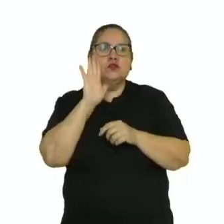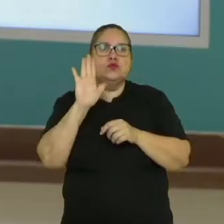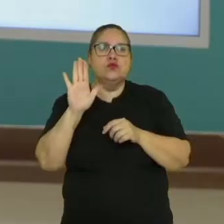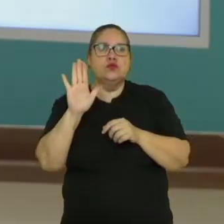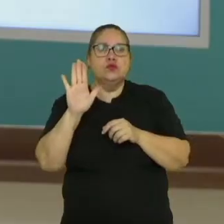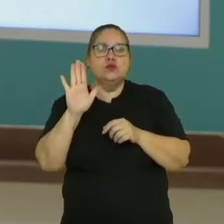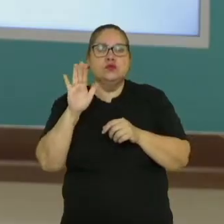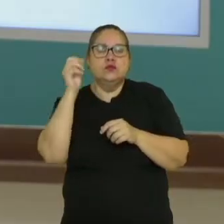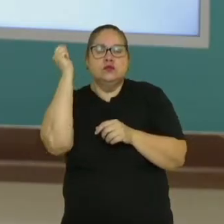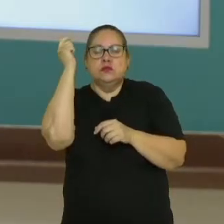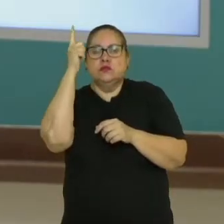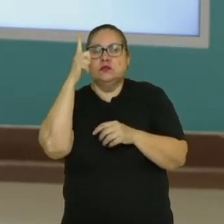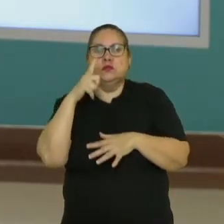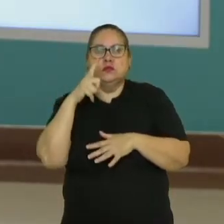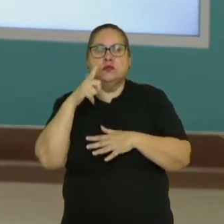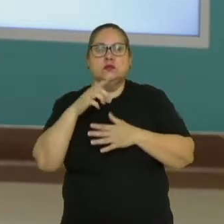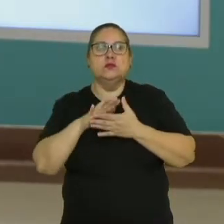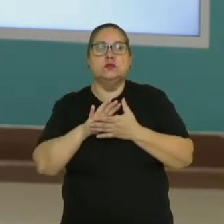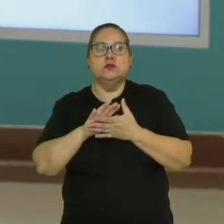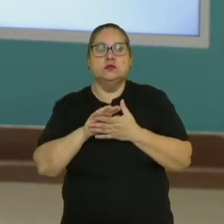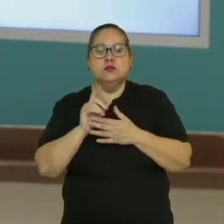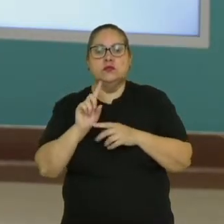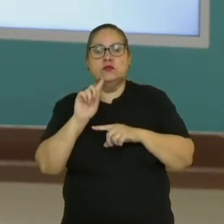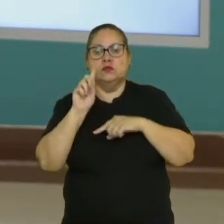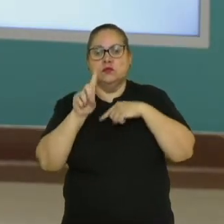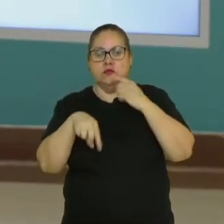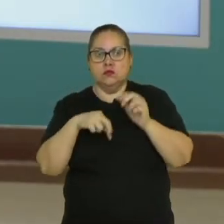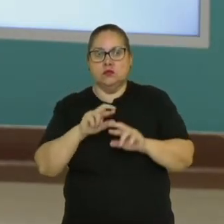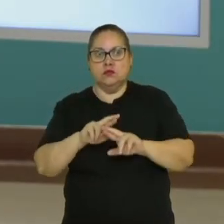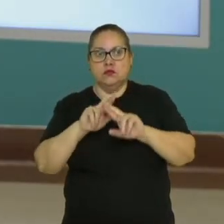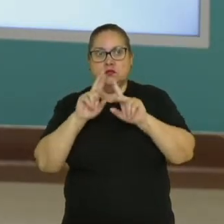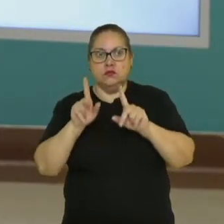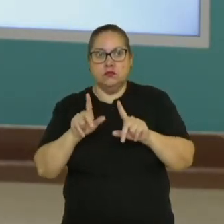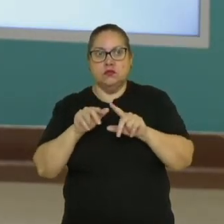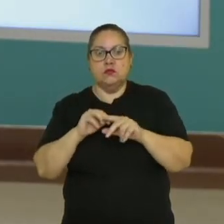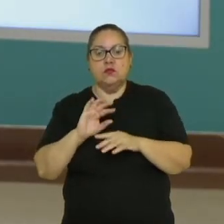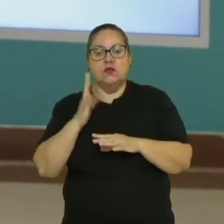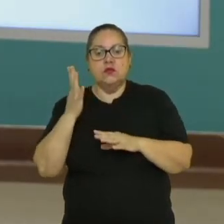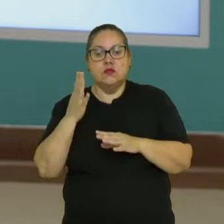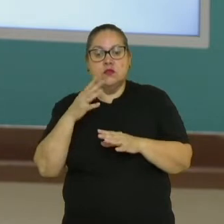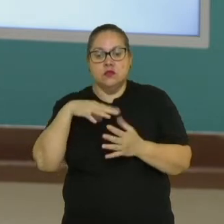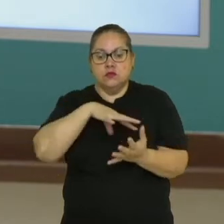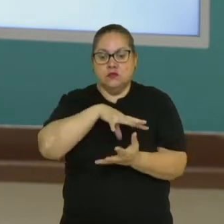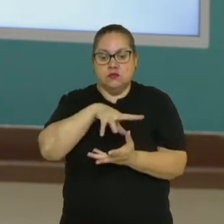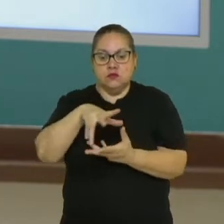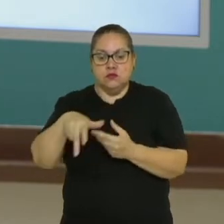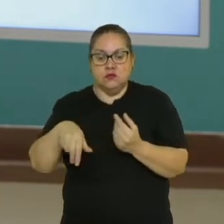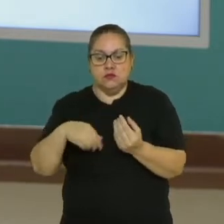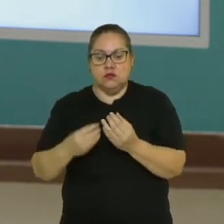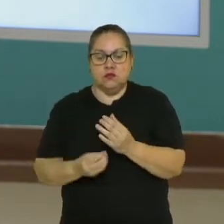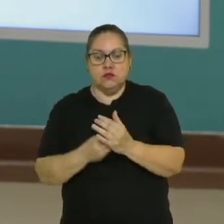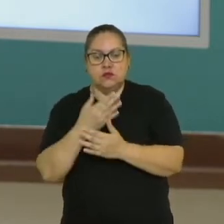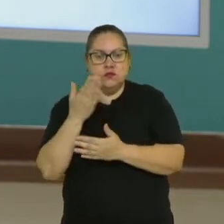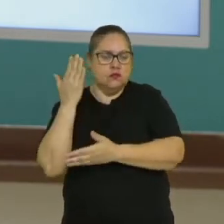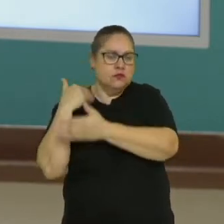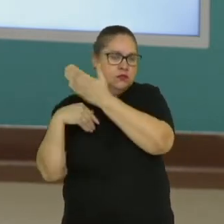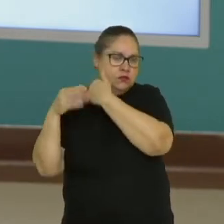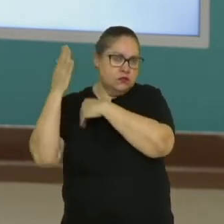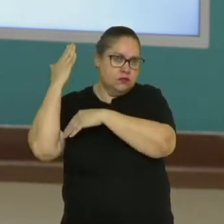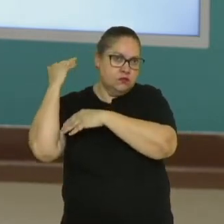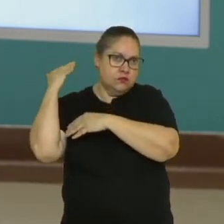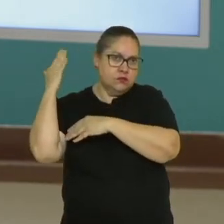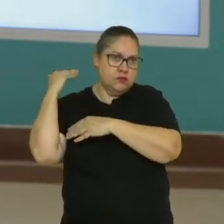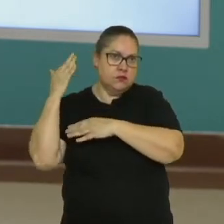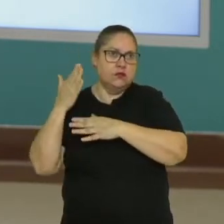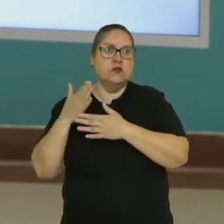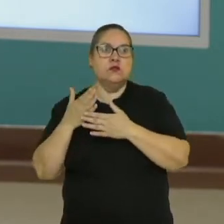dia ensolarado. Essa é uma outra diferença. Quando o nosso planeta se formou, há bilhões e bilhões de anos